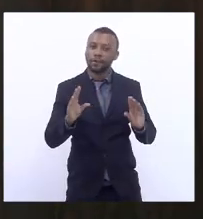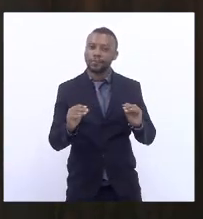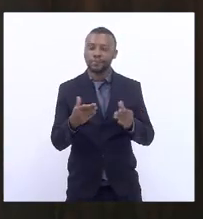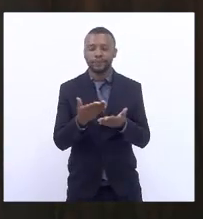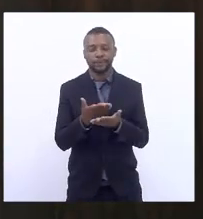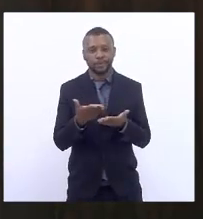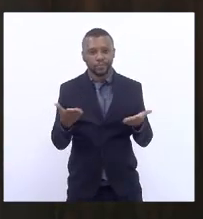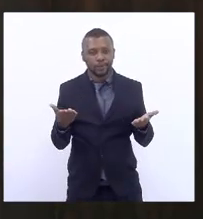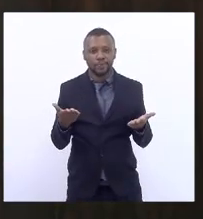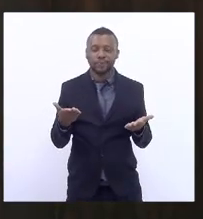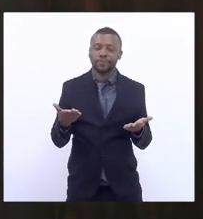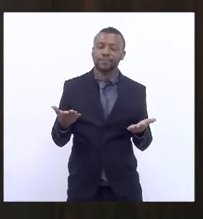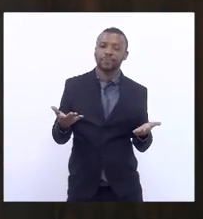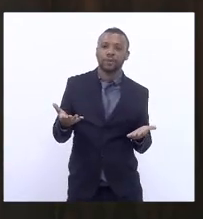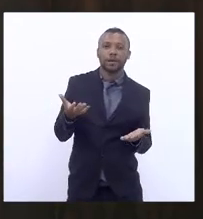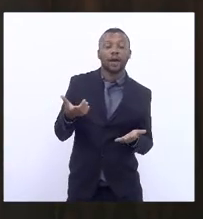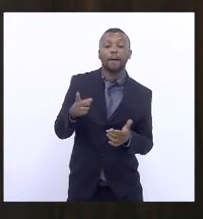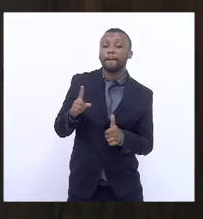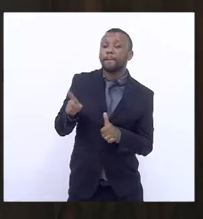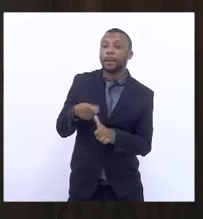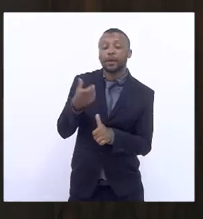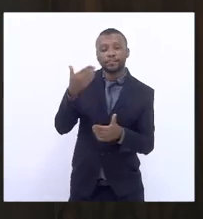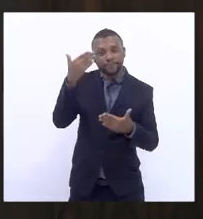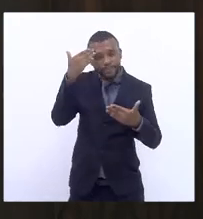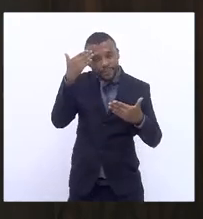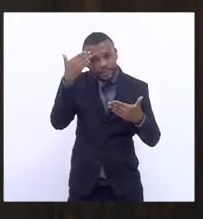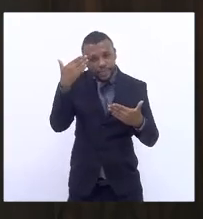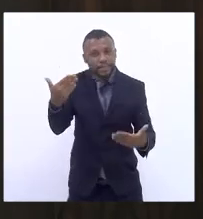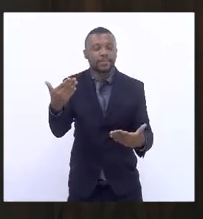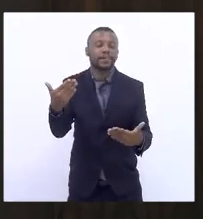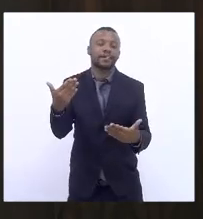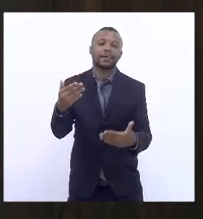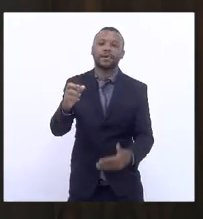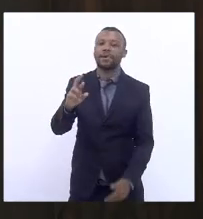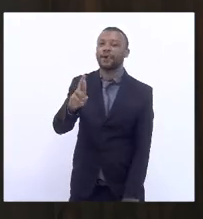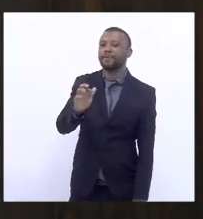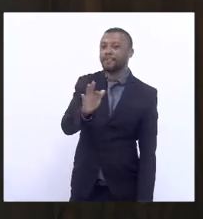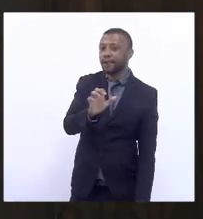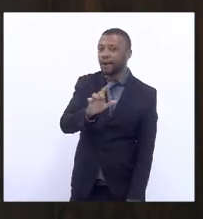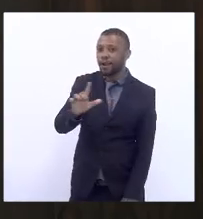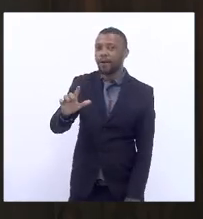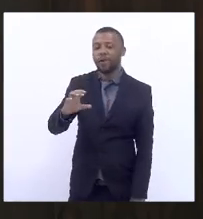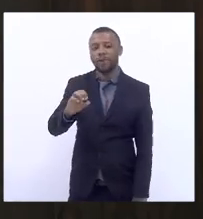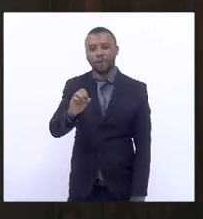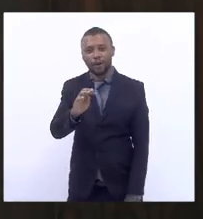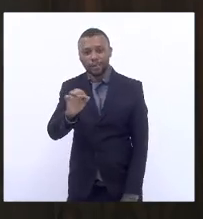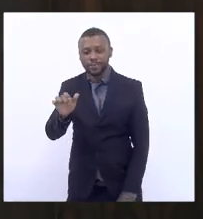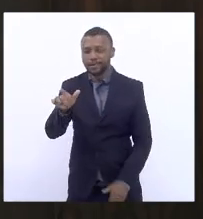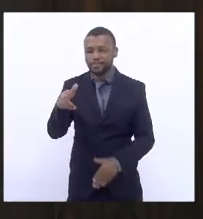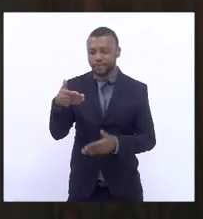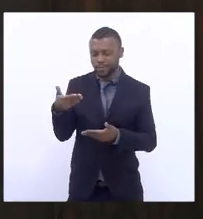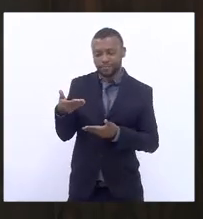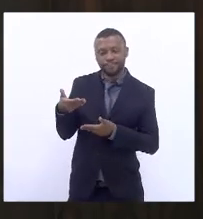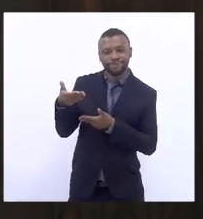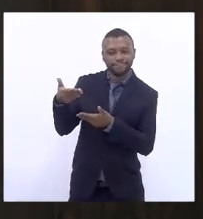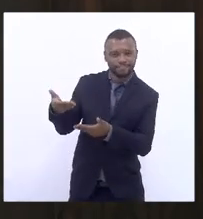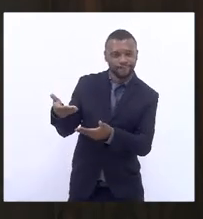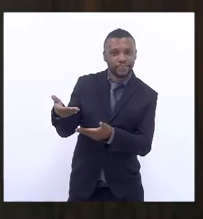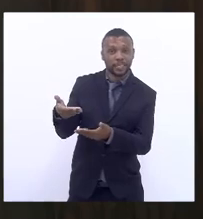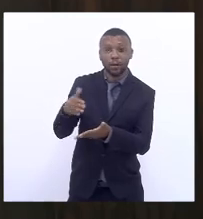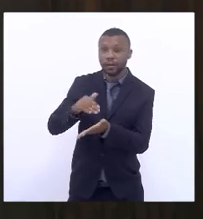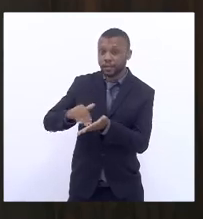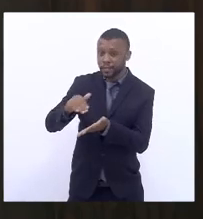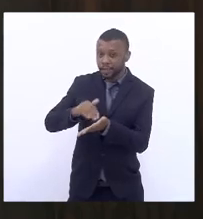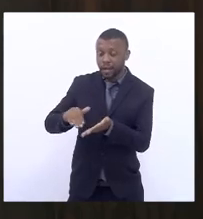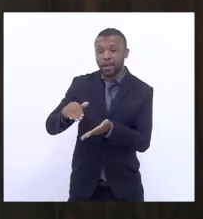né? Quero primeiro agradecer ao Rafael Costa pelo convite, que é o secretário municipal